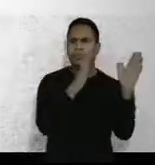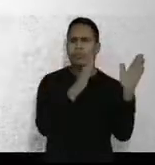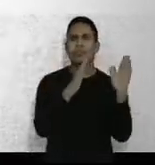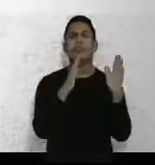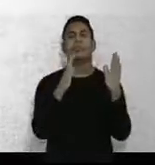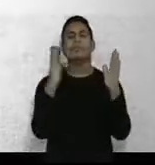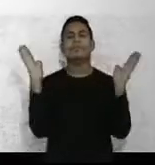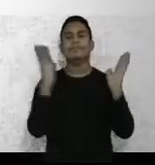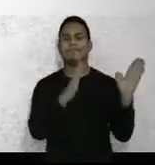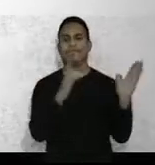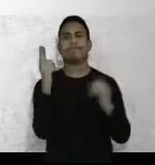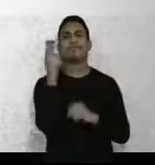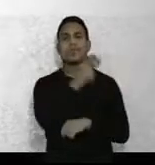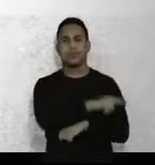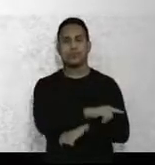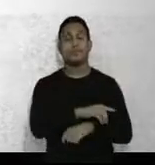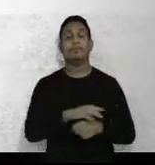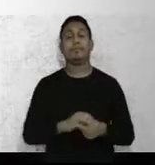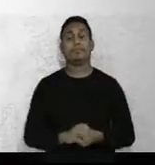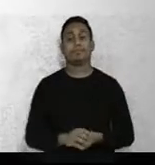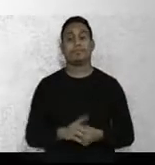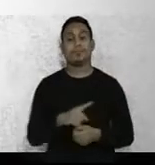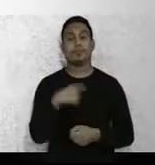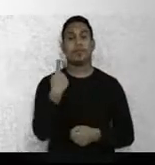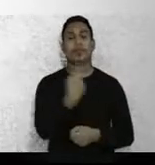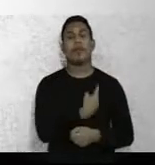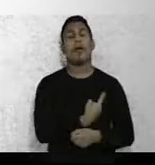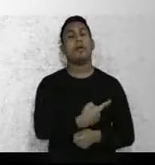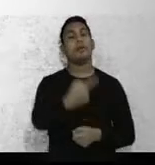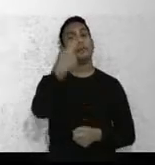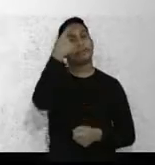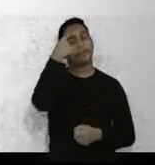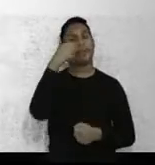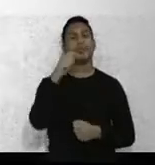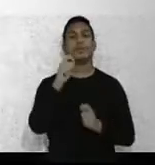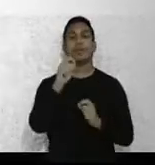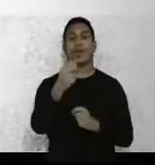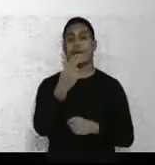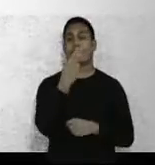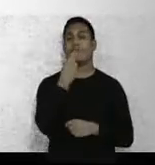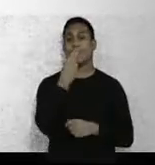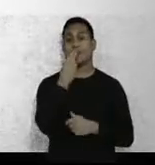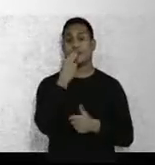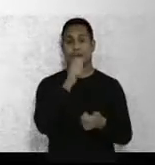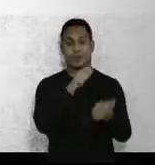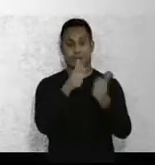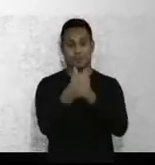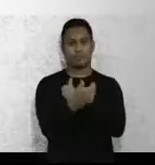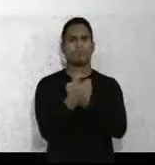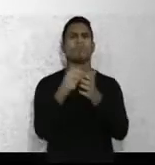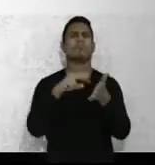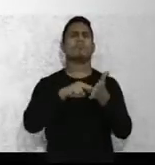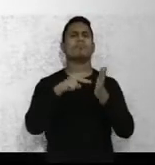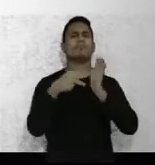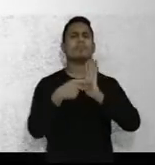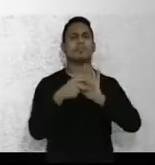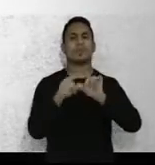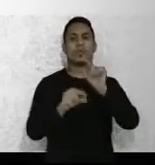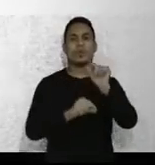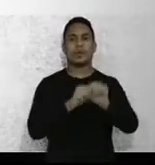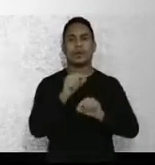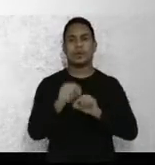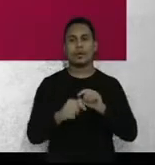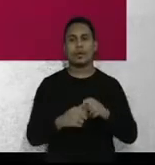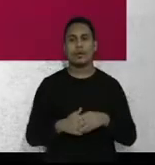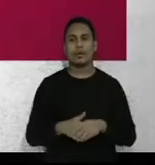Quando a gente pensa em nutrição esportiva, né, a gente está falando em nutrição para preparo para os treinos, recuperação dos